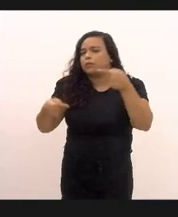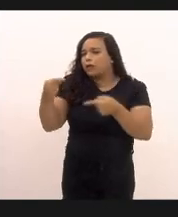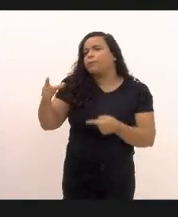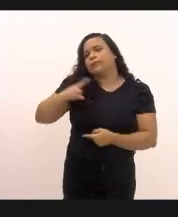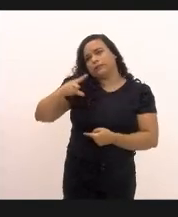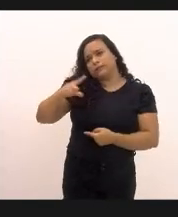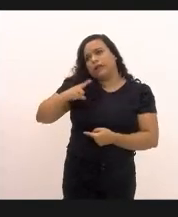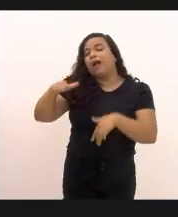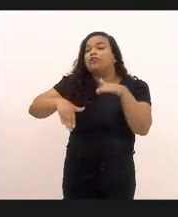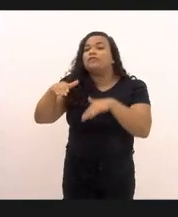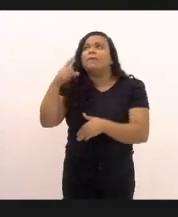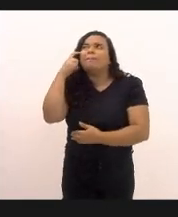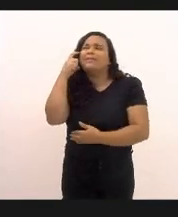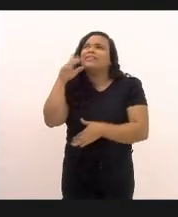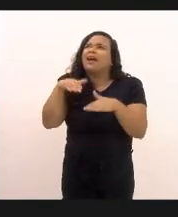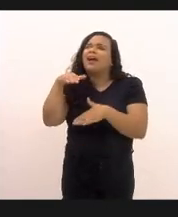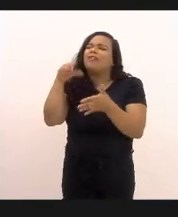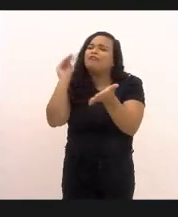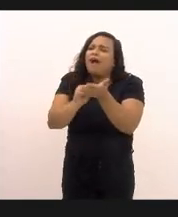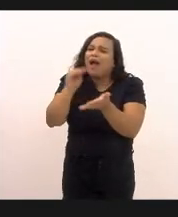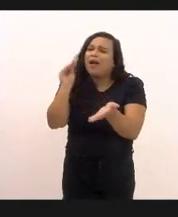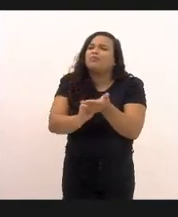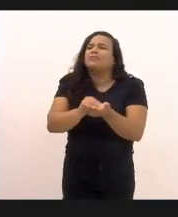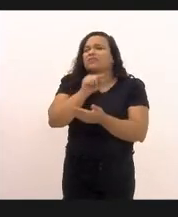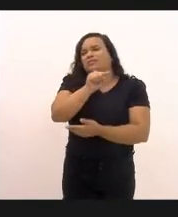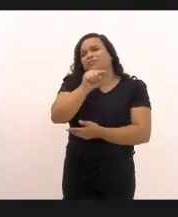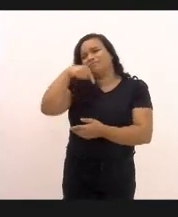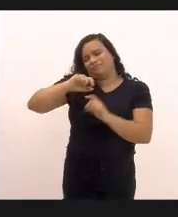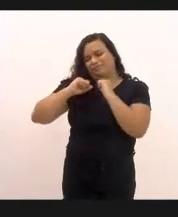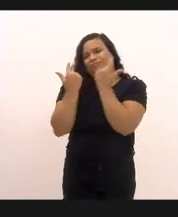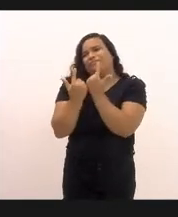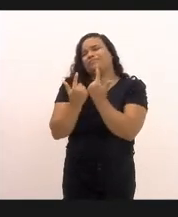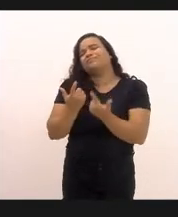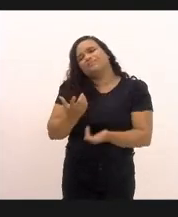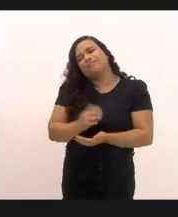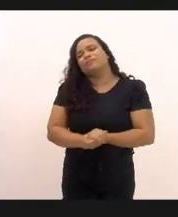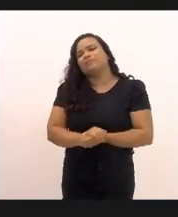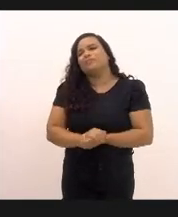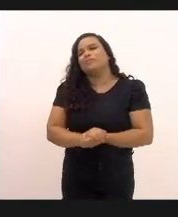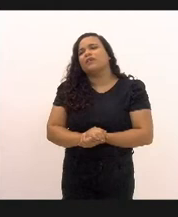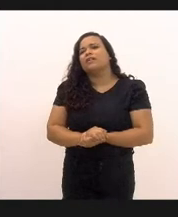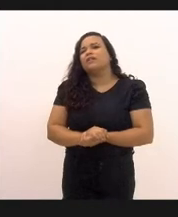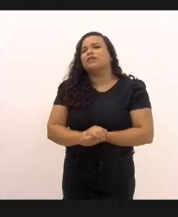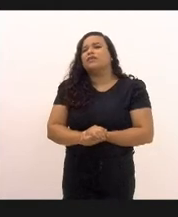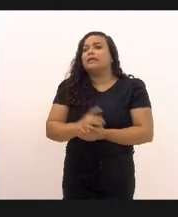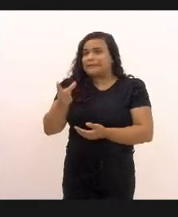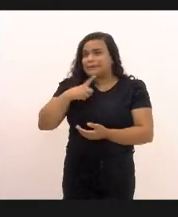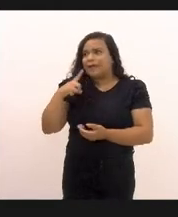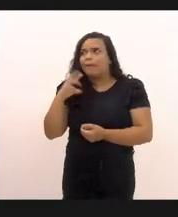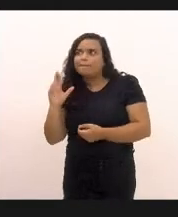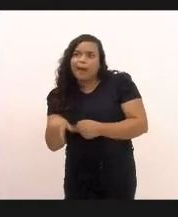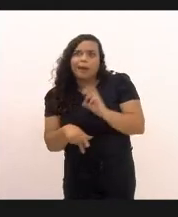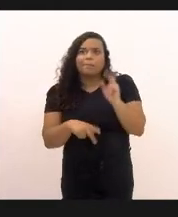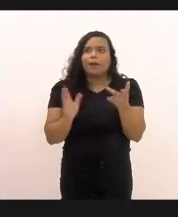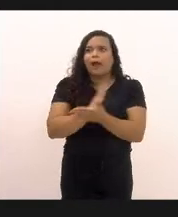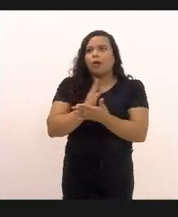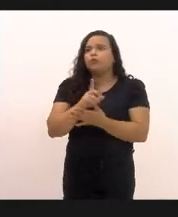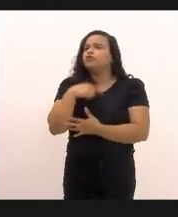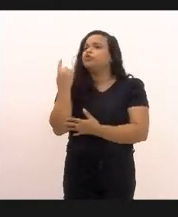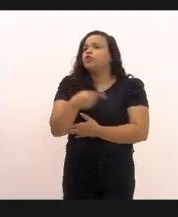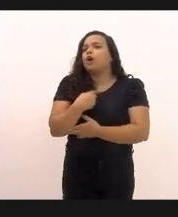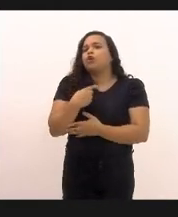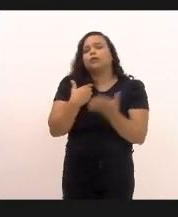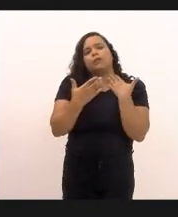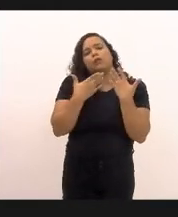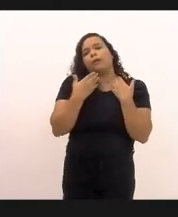vezes eu acho que falta isso na nossa casa. Guardadas as devidas exceções, nós não temos bons debates no